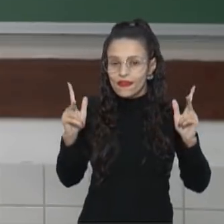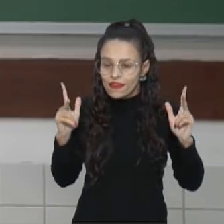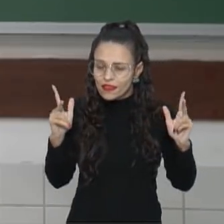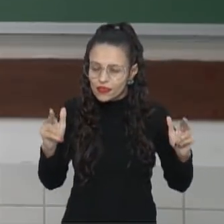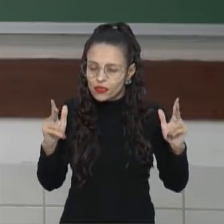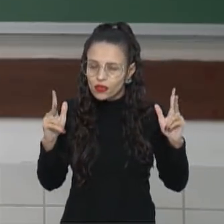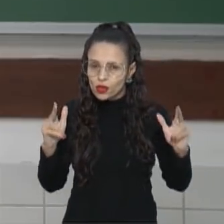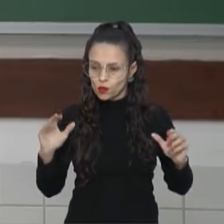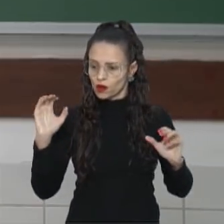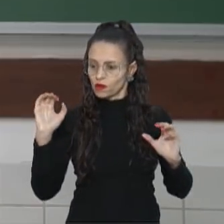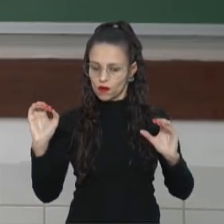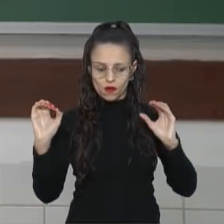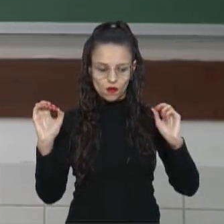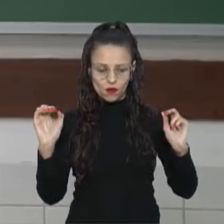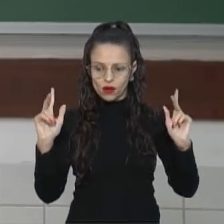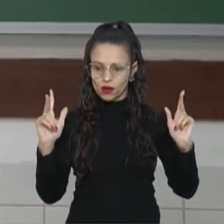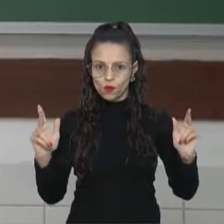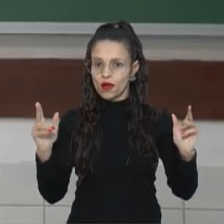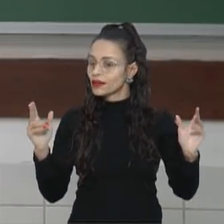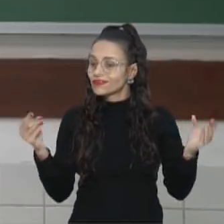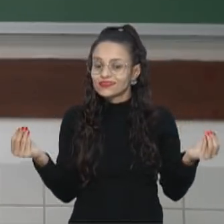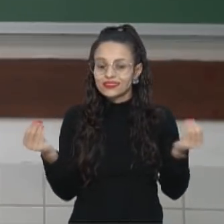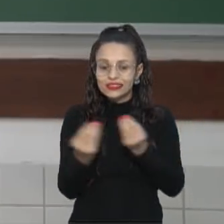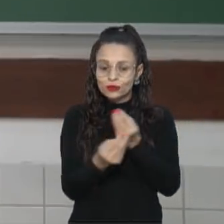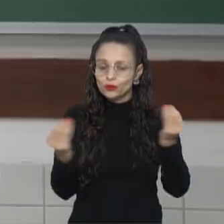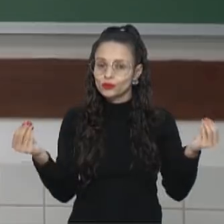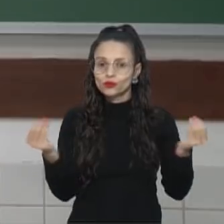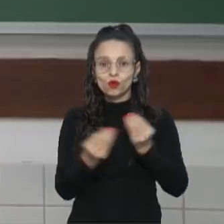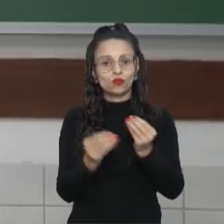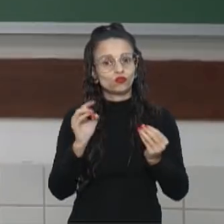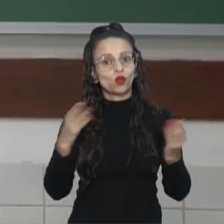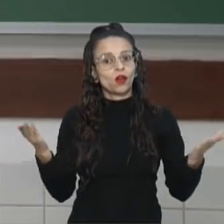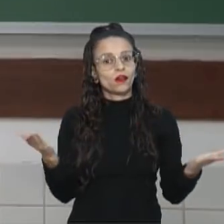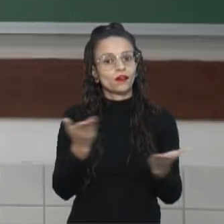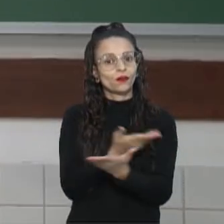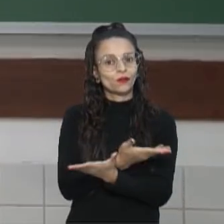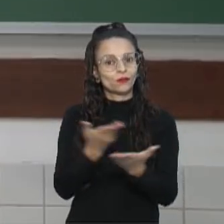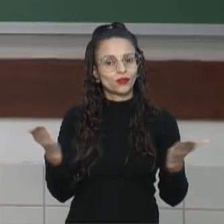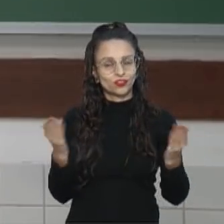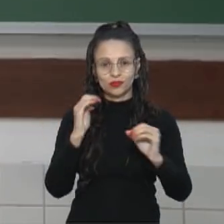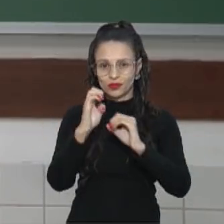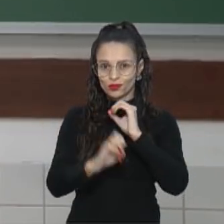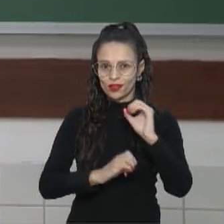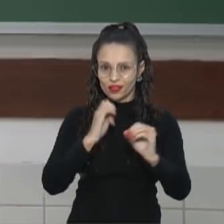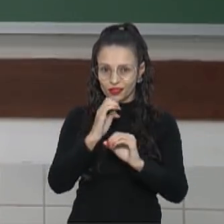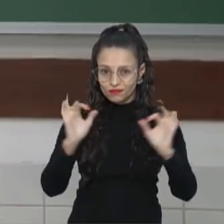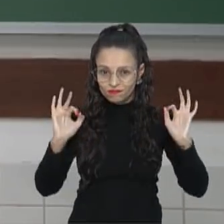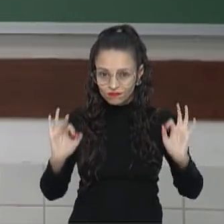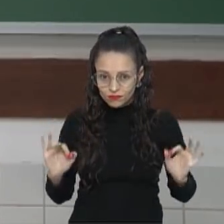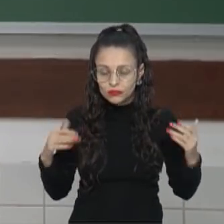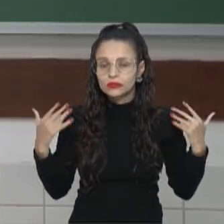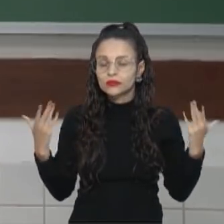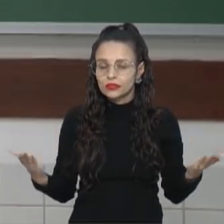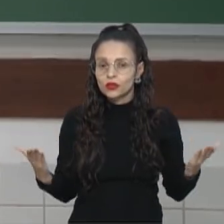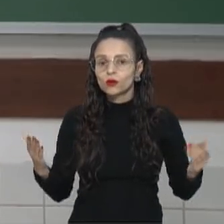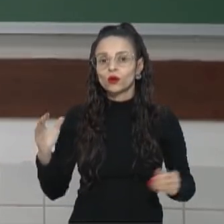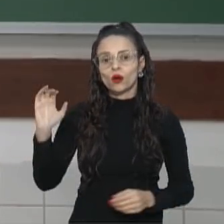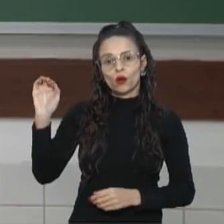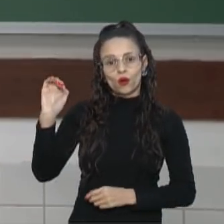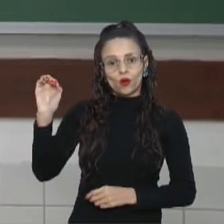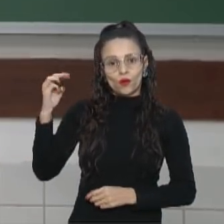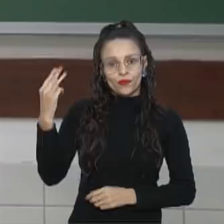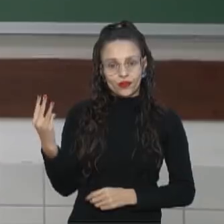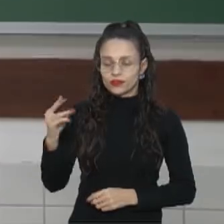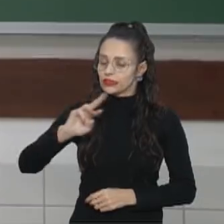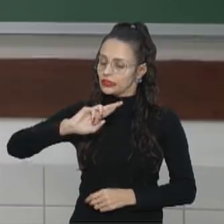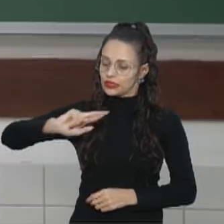iguais se ligando, não há doação de elétrons, e sim um compartilhamento. Então, o ozônio não é